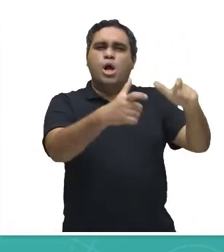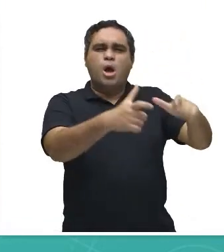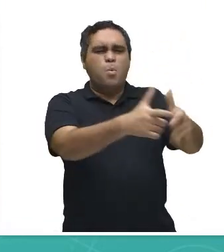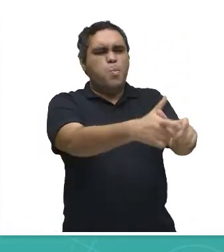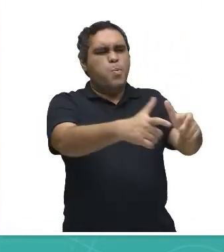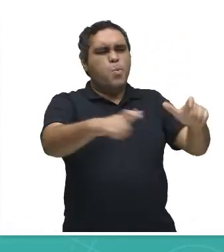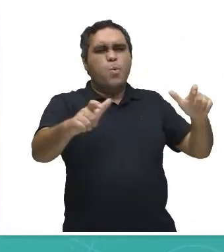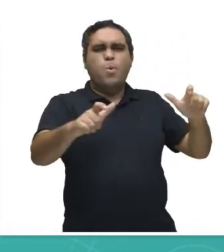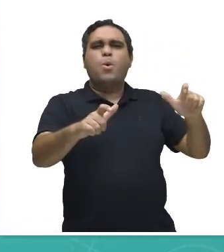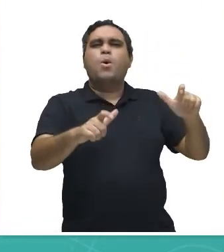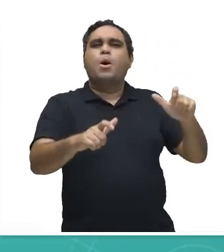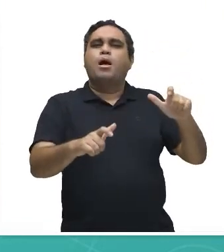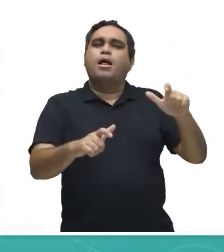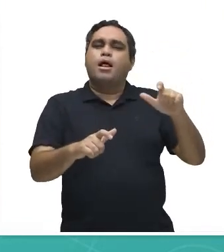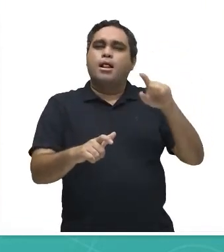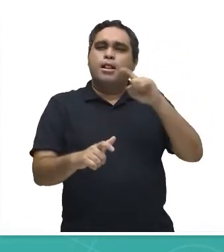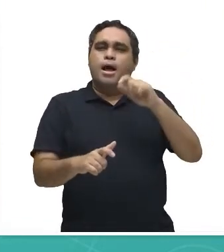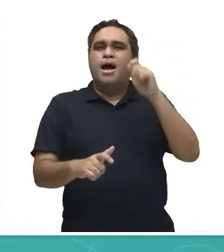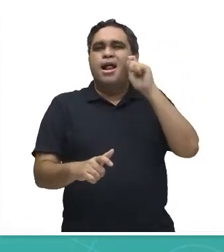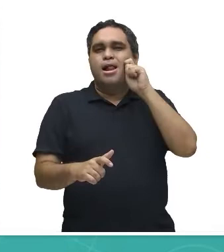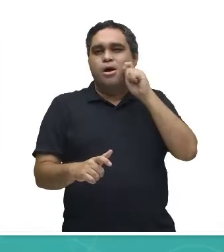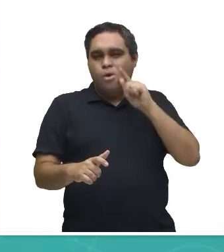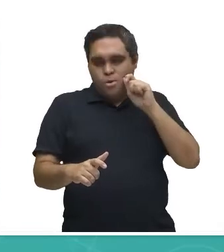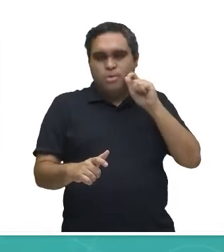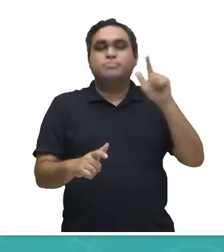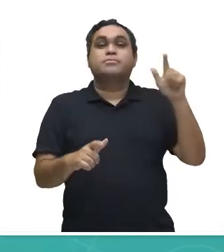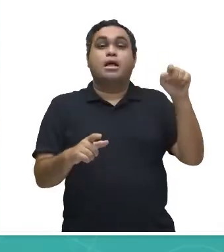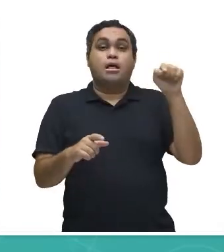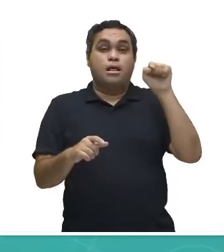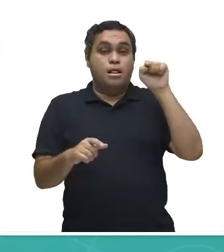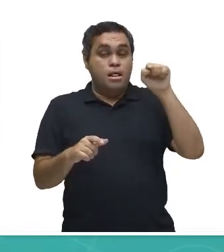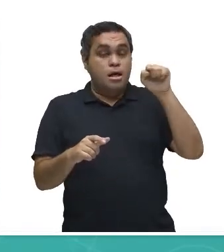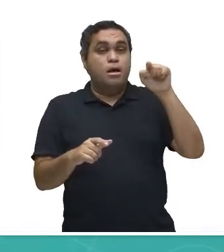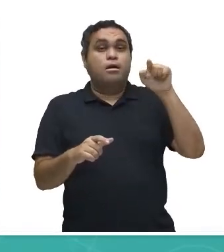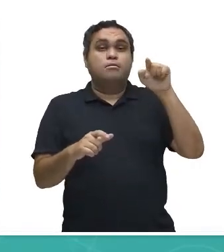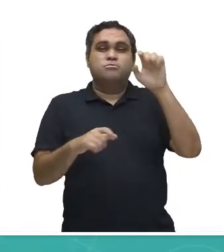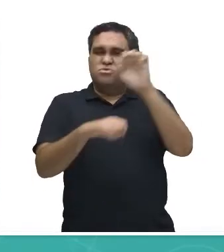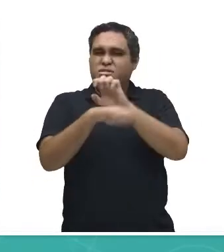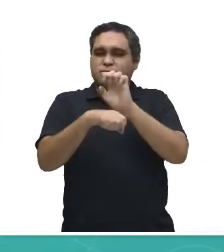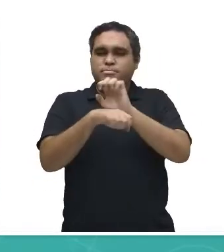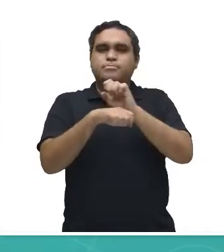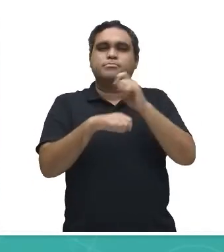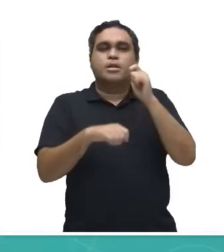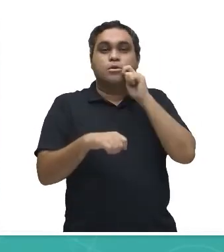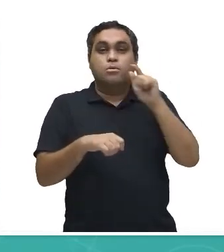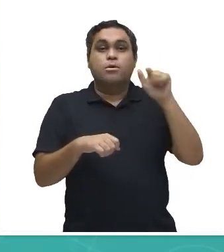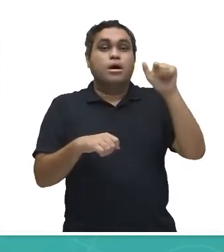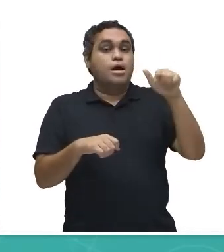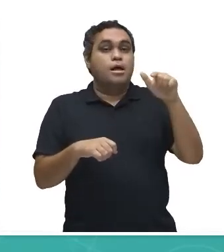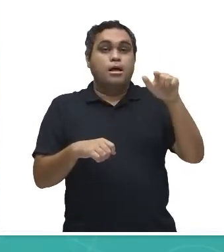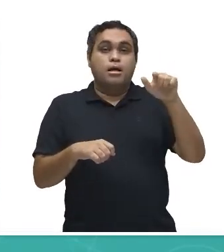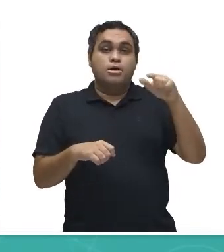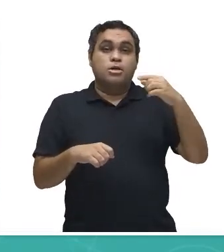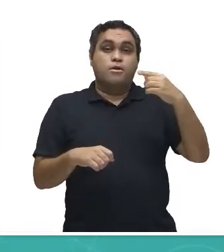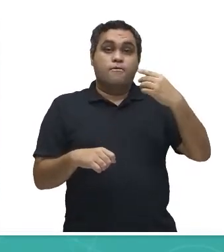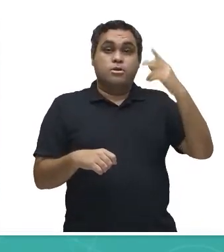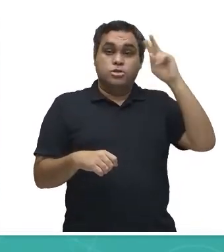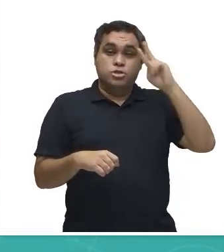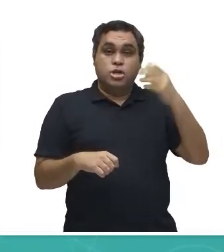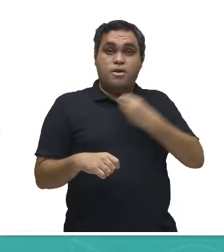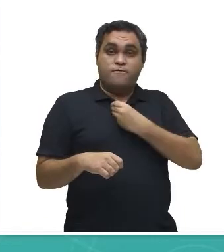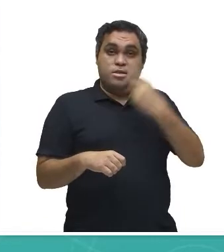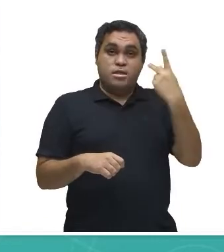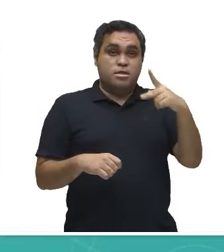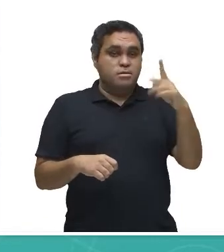hoje na região de Alagoas, tá bom? Não se sabe exatamente a sua história, de onde ele veio, se ele era uma